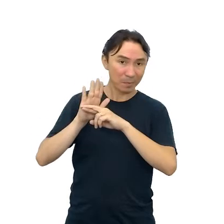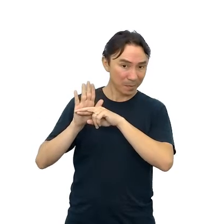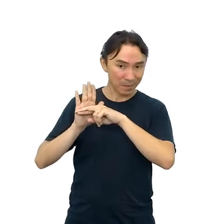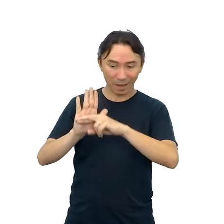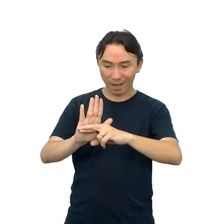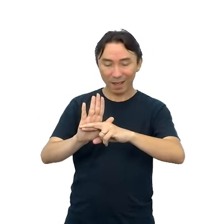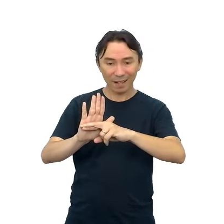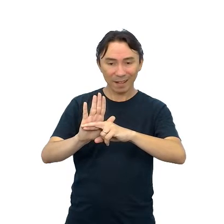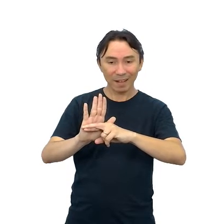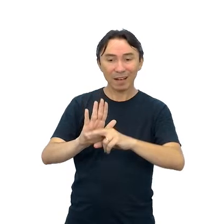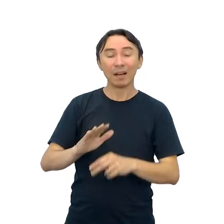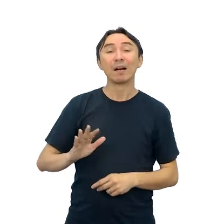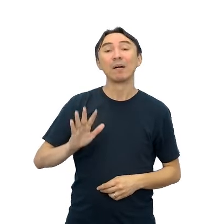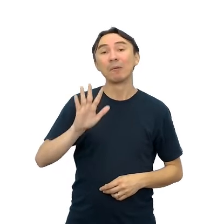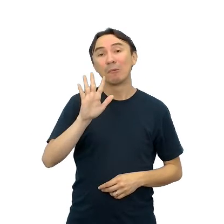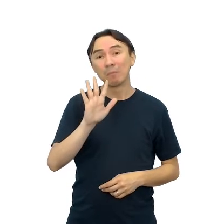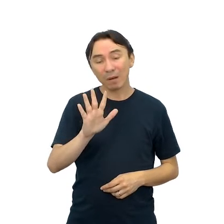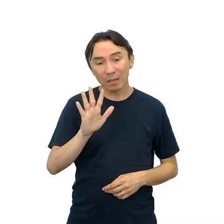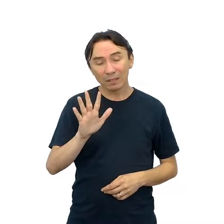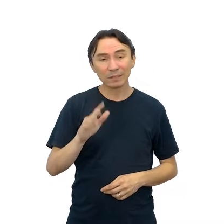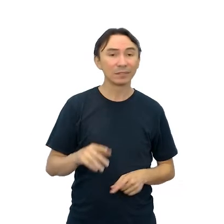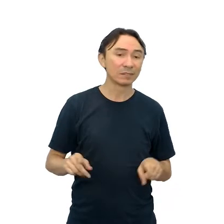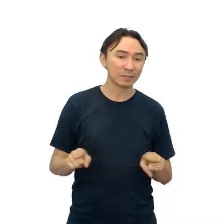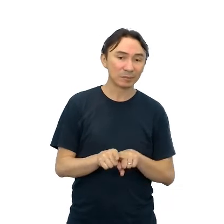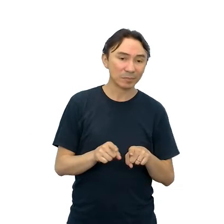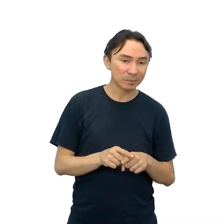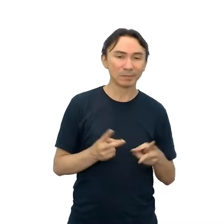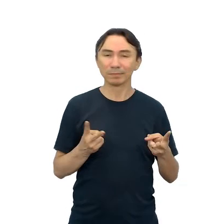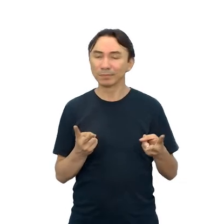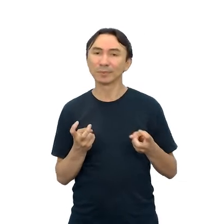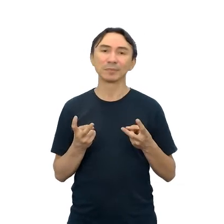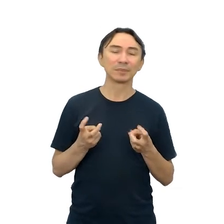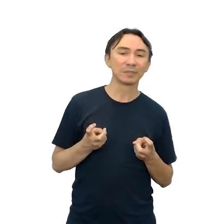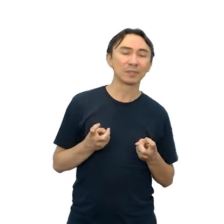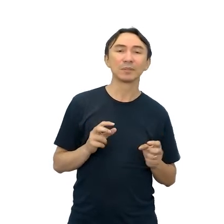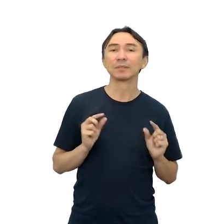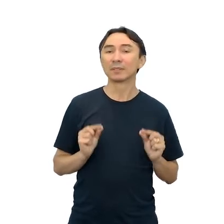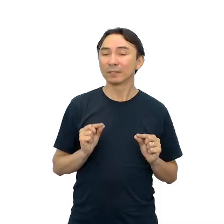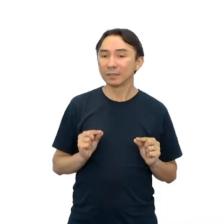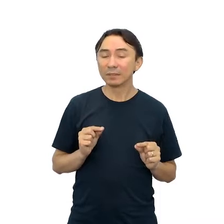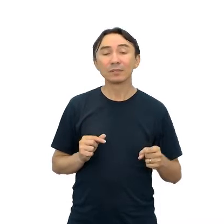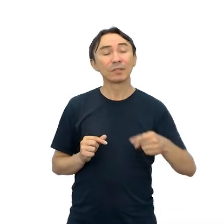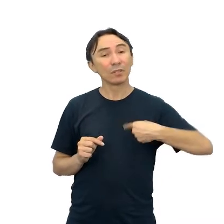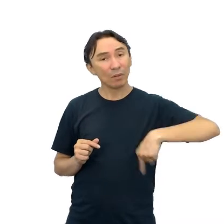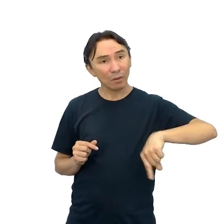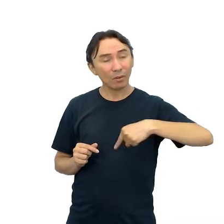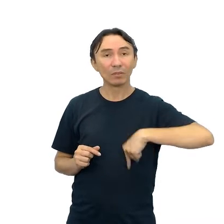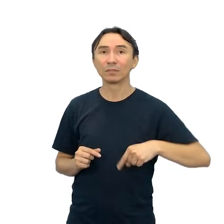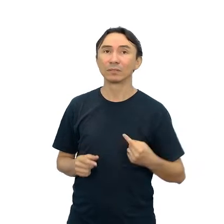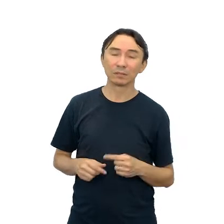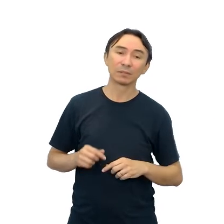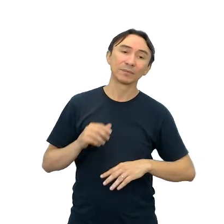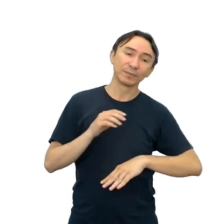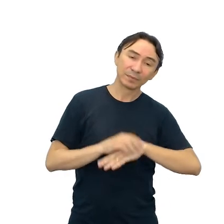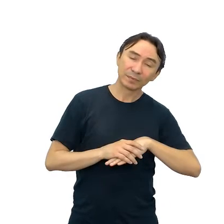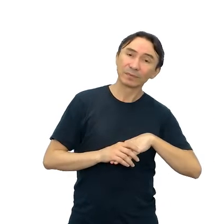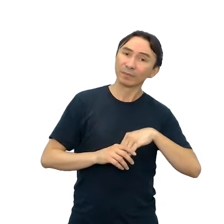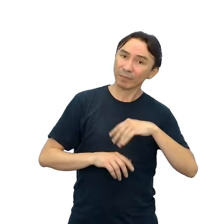percepção, em geral, em termos de sabermos nos situar